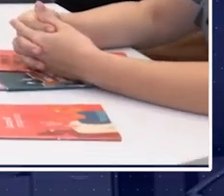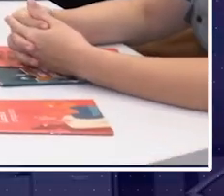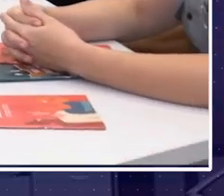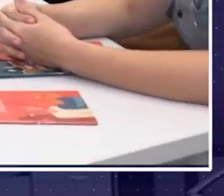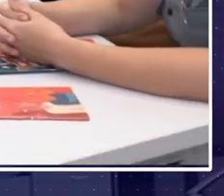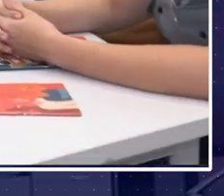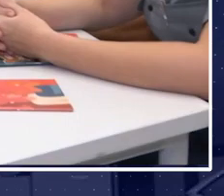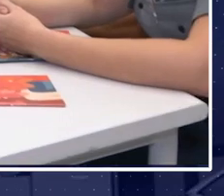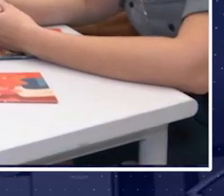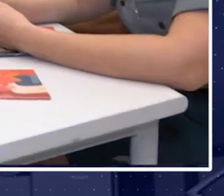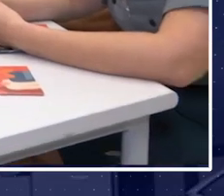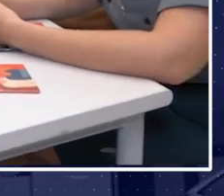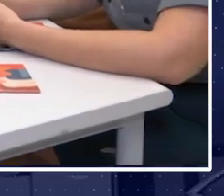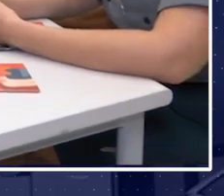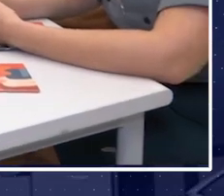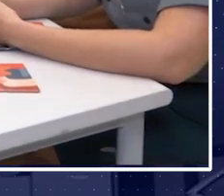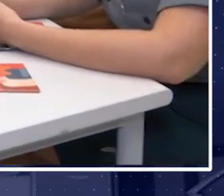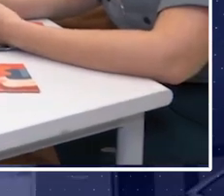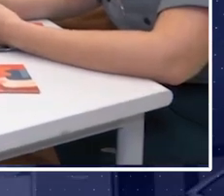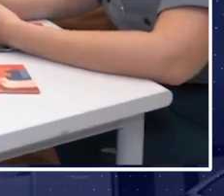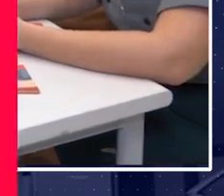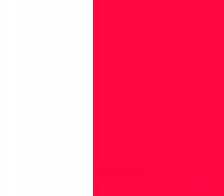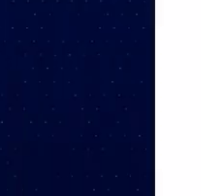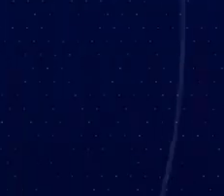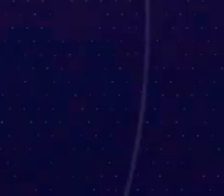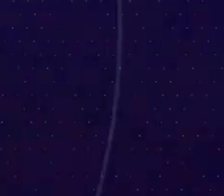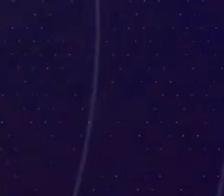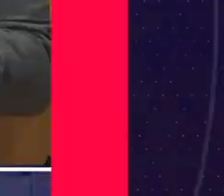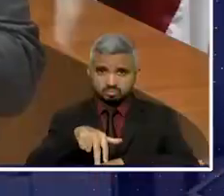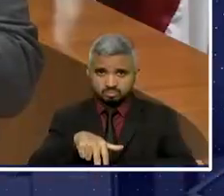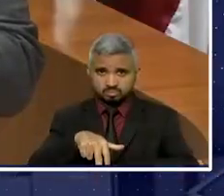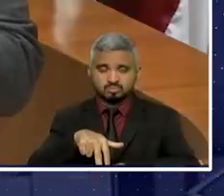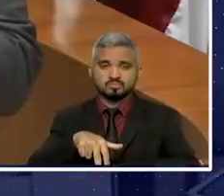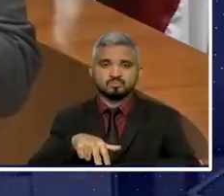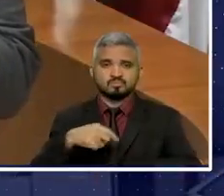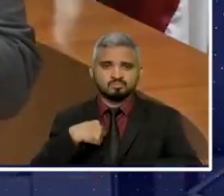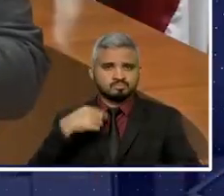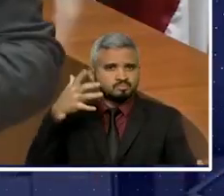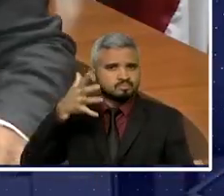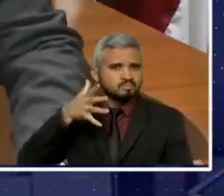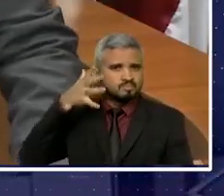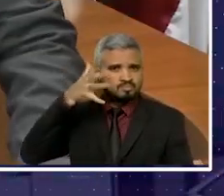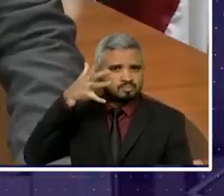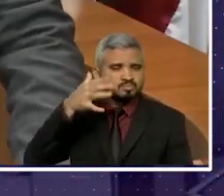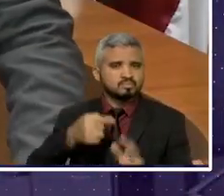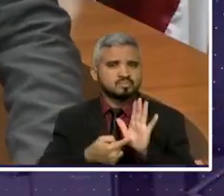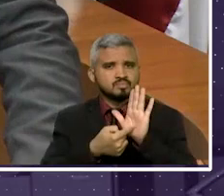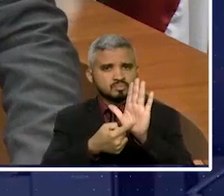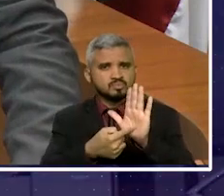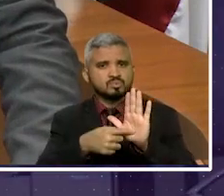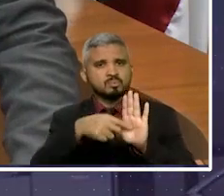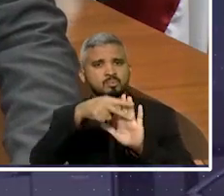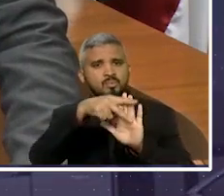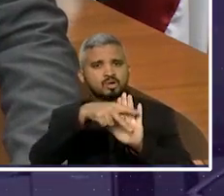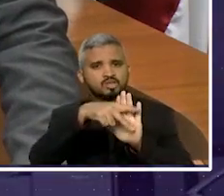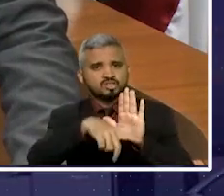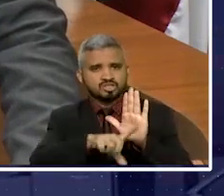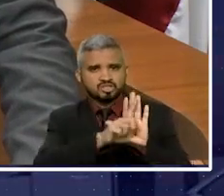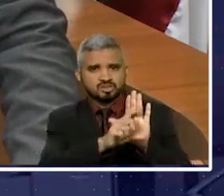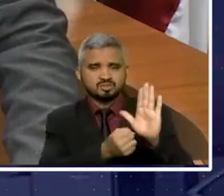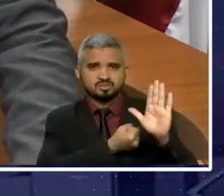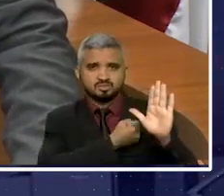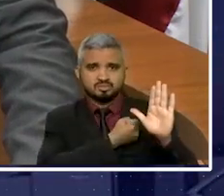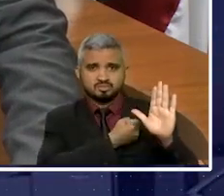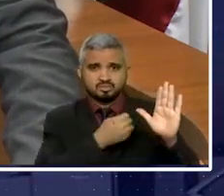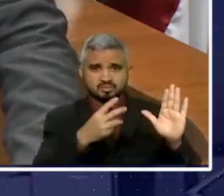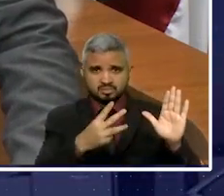Parlamento Estadual para a garantia de direito às mulheres. Por causa das chuvas, o deputado Júnior França, por meio de uma